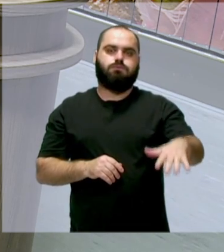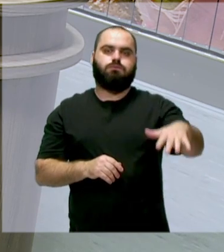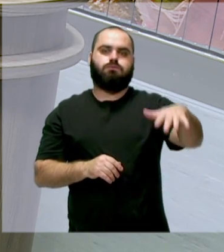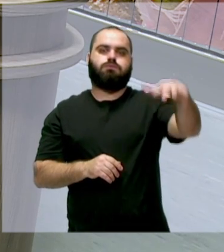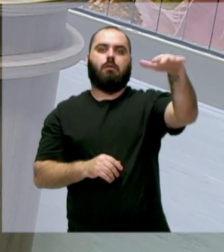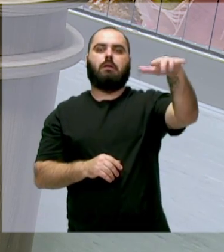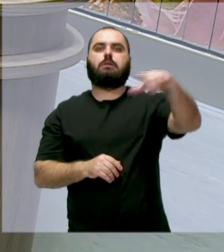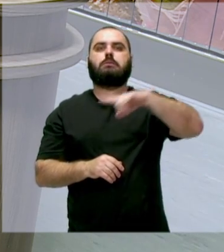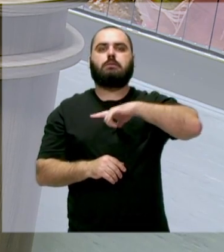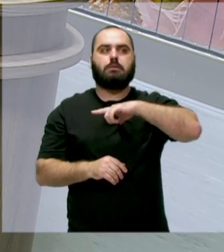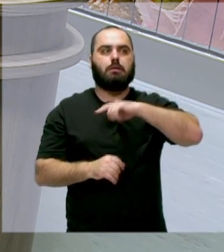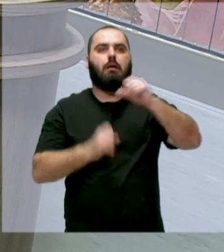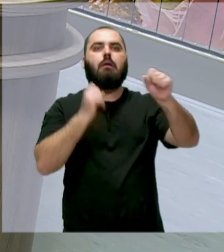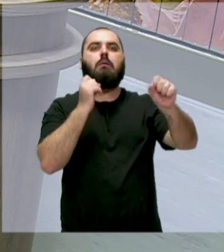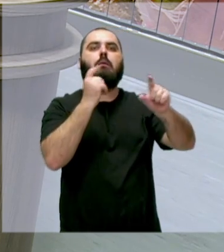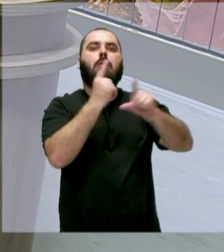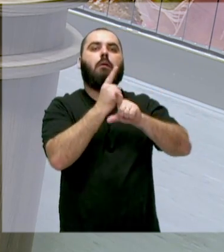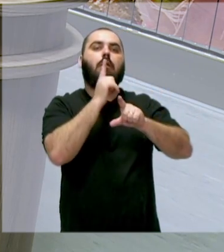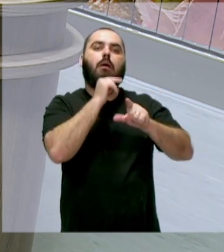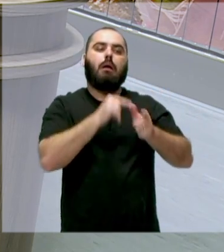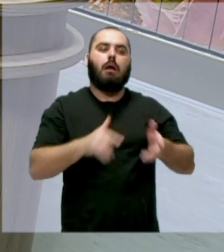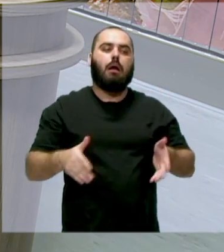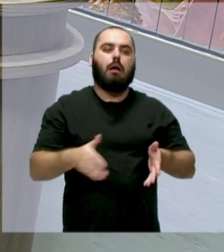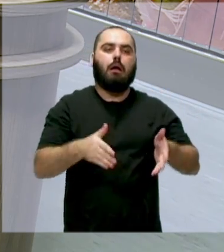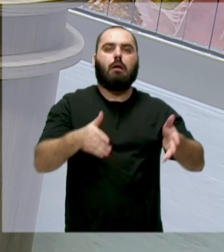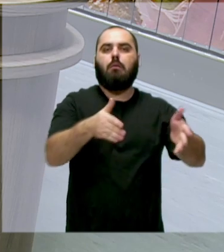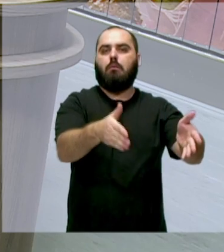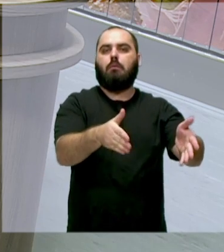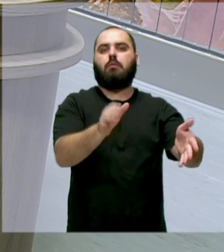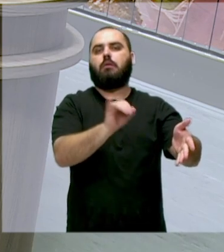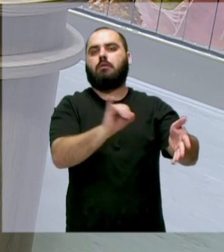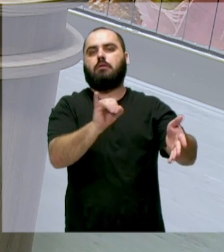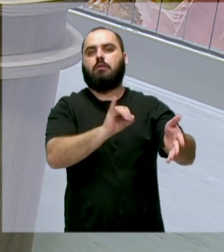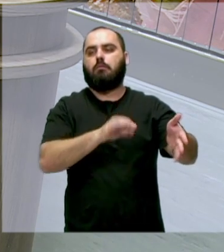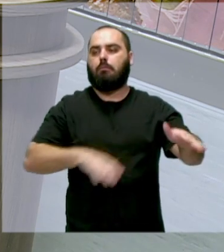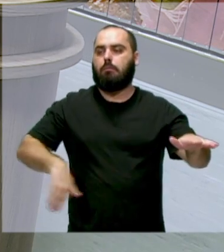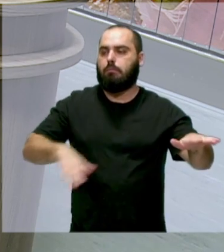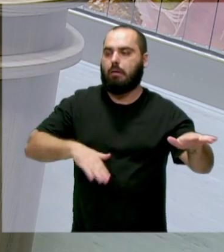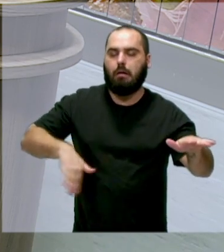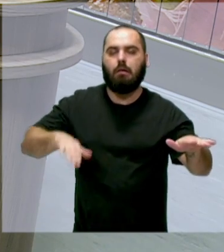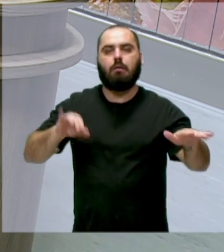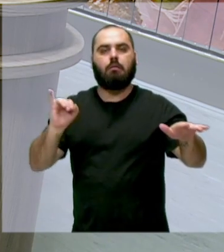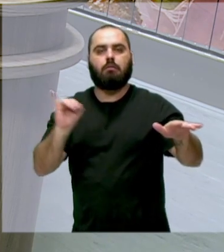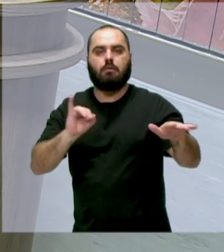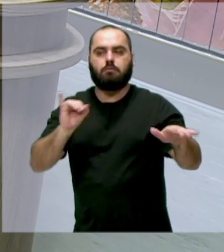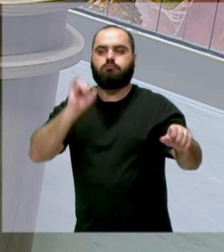que estavam nos rios, nas margens, nas praias.